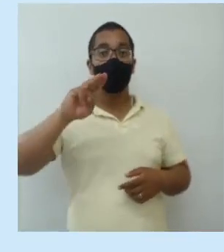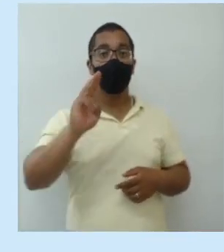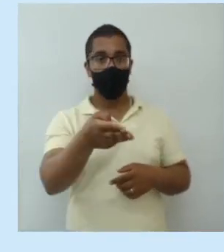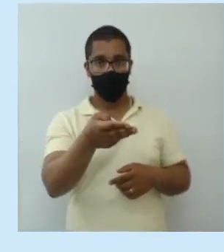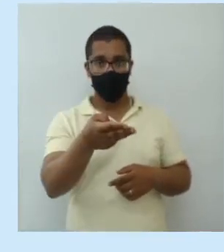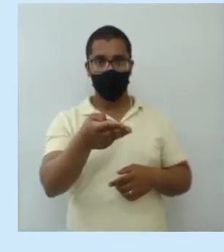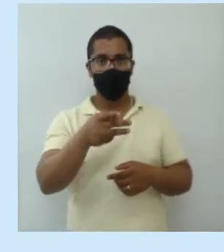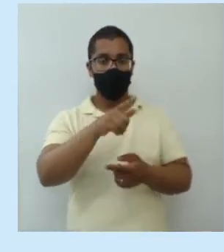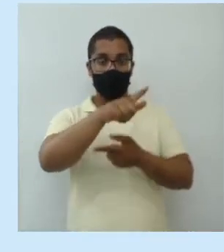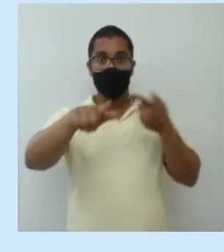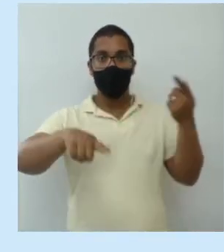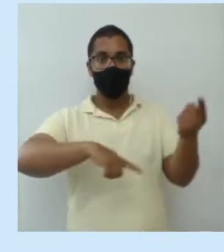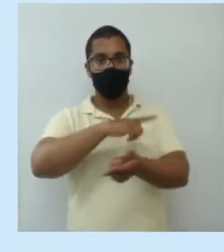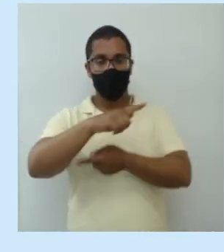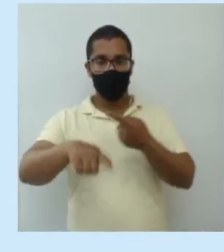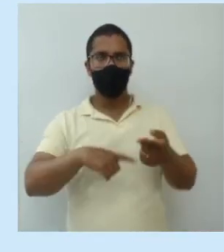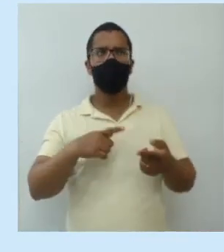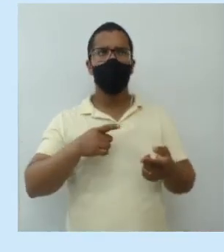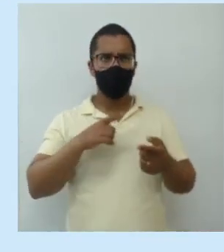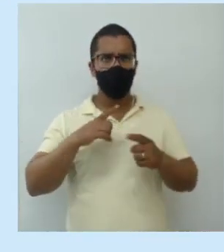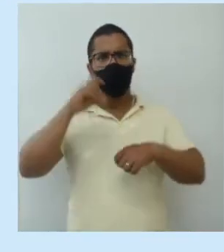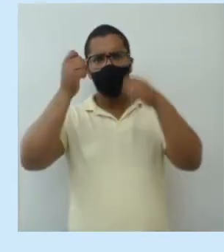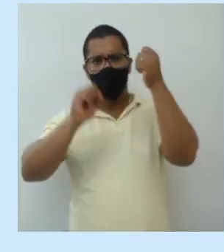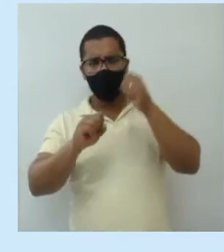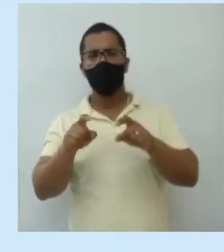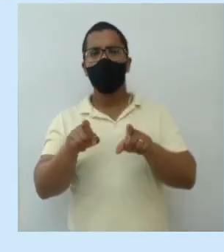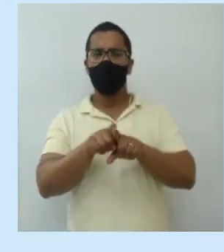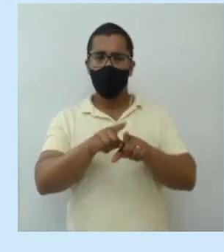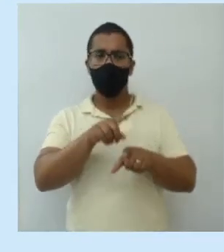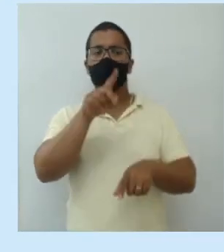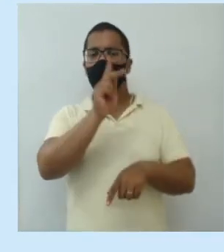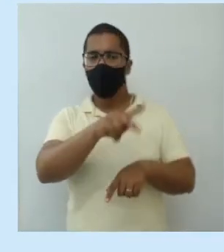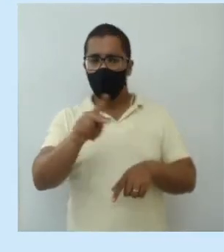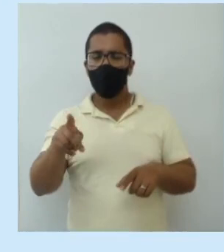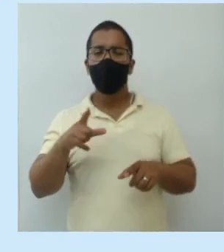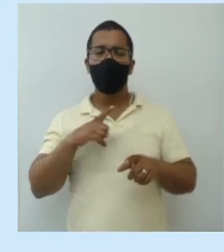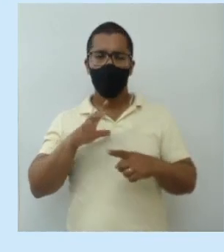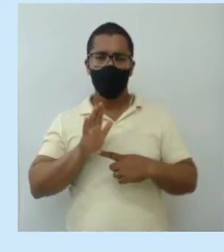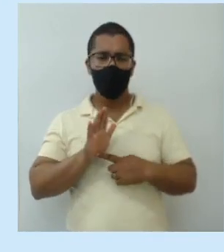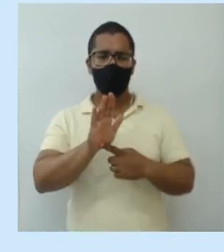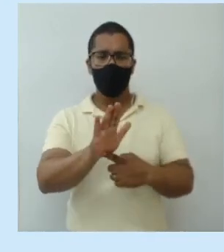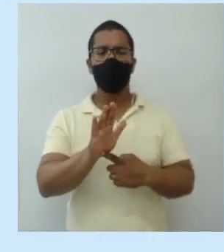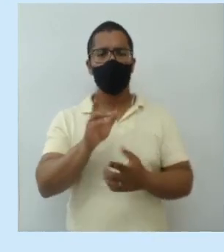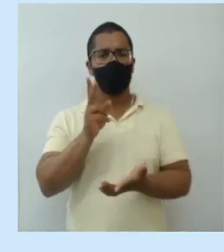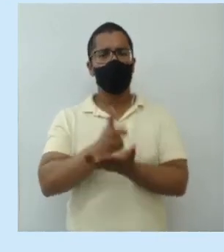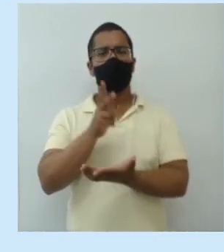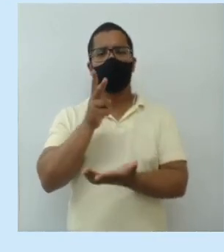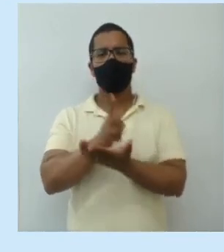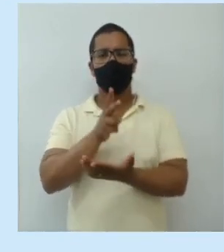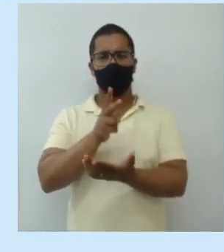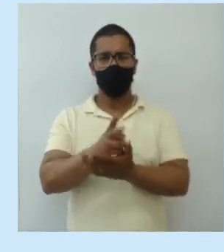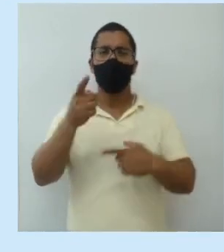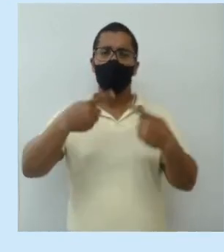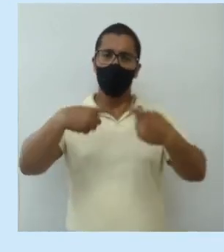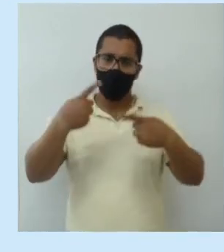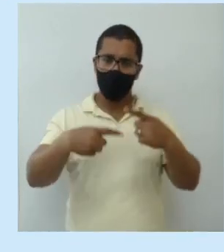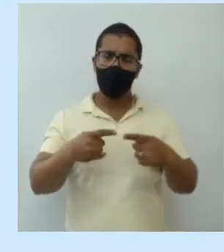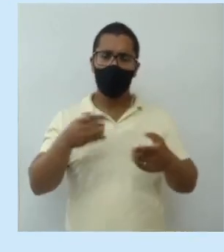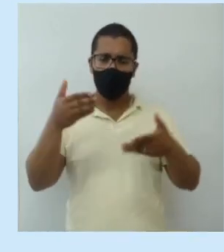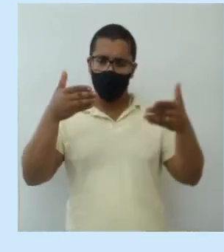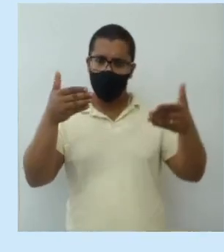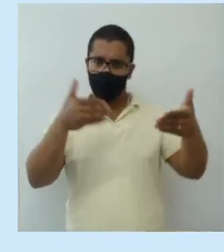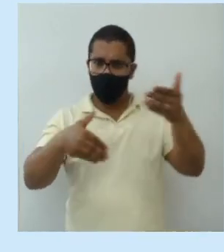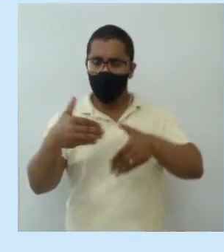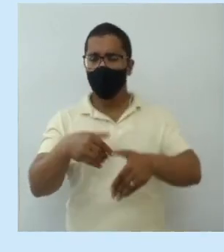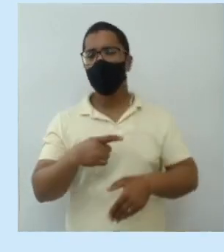no país, somando metalúrgicos, professores também sempre protagonistas, né, dentro desses processos políticos,